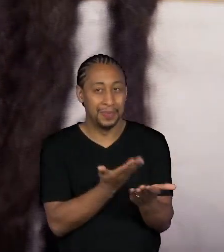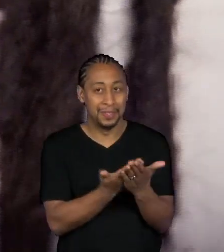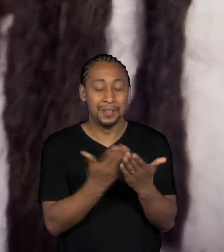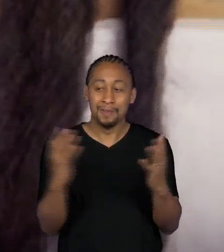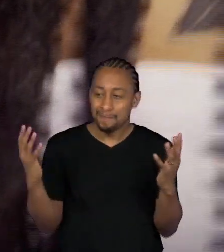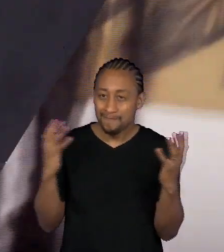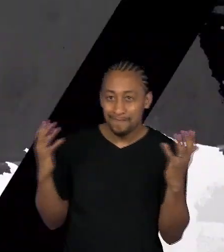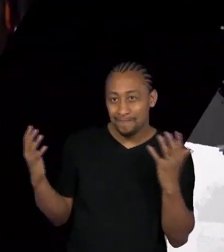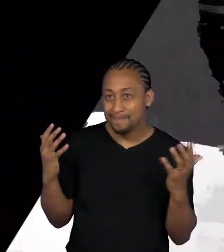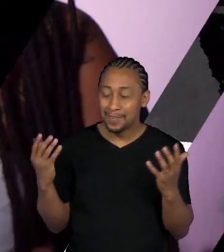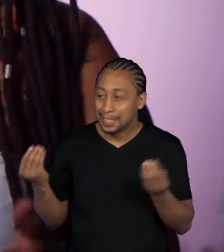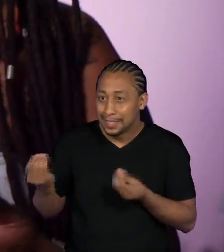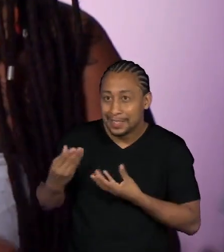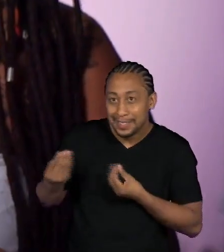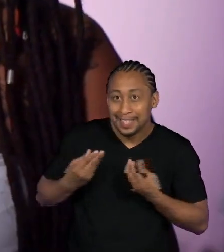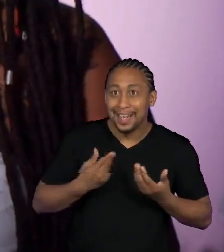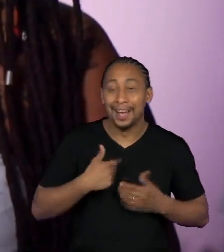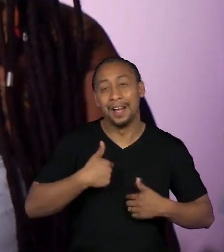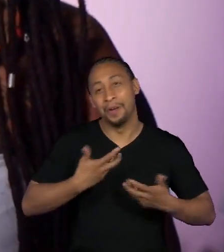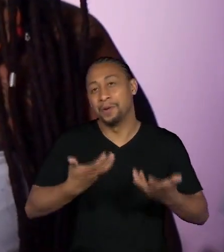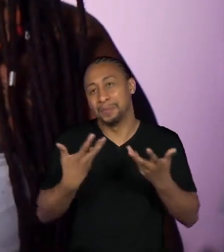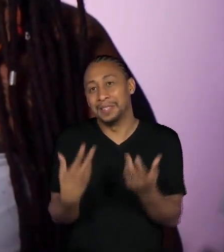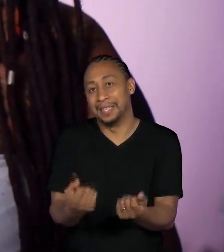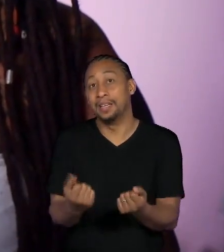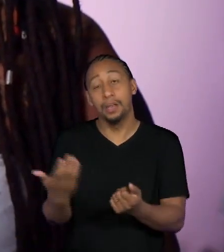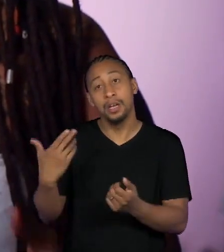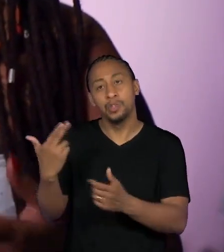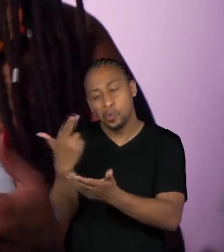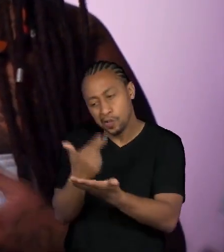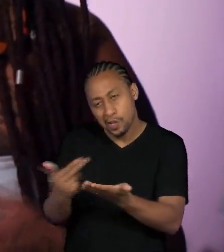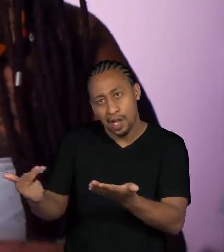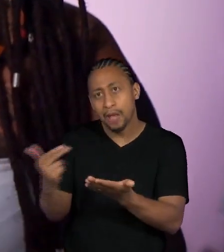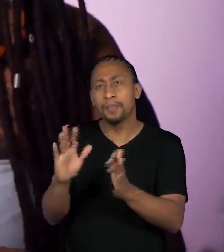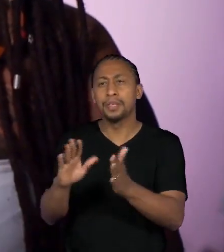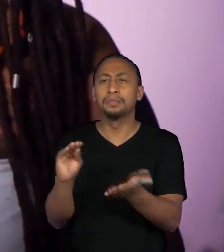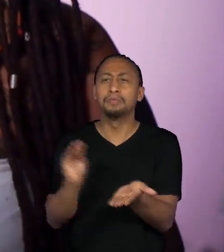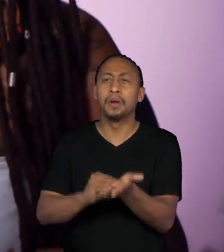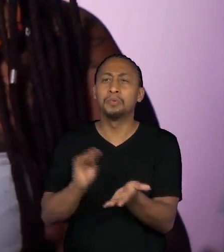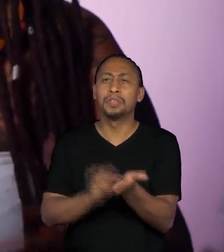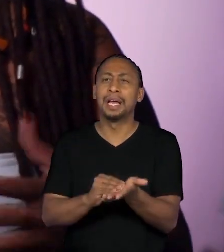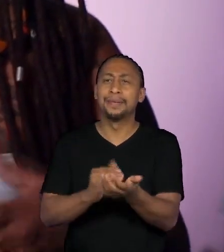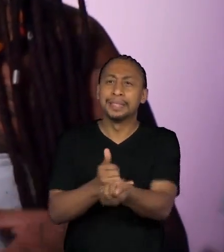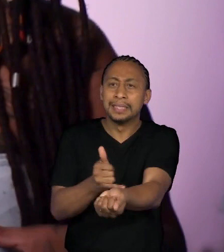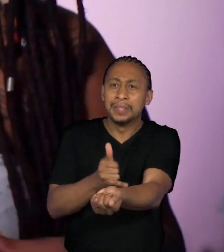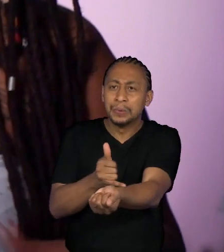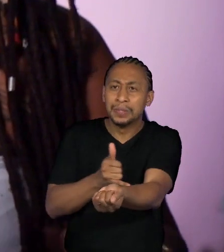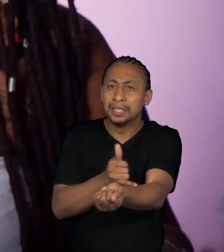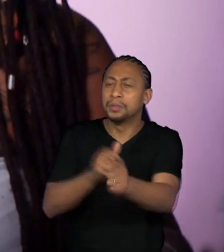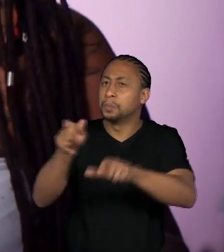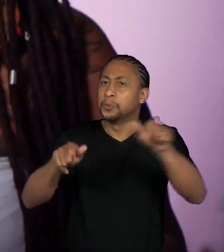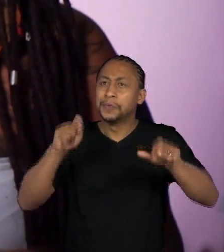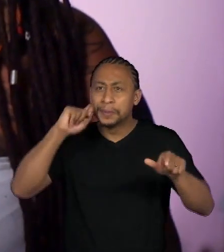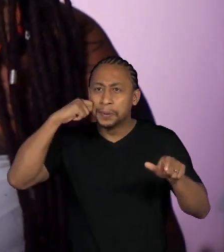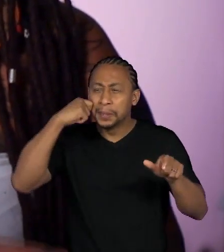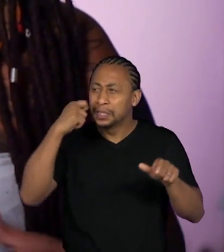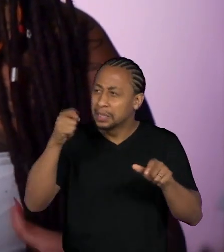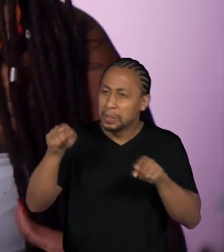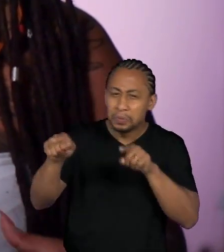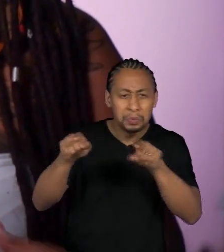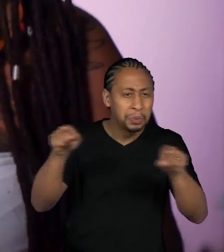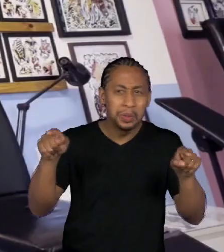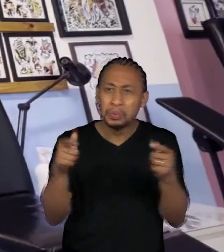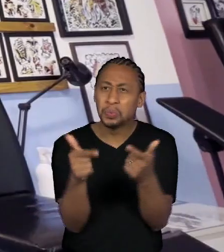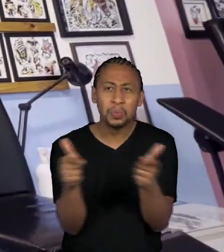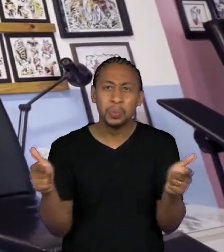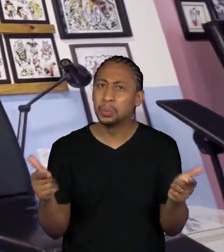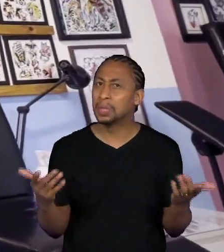desenho. Eu sentia muita falta, né? De representatividade nesse quesito, assim. De frequentar os espaços, né? Os